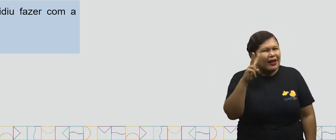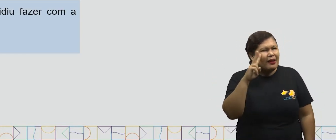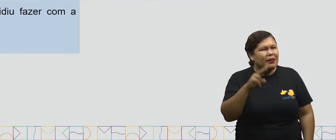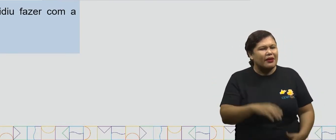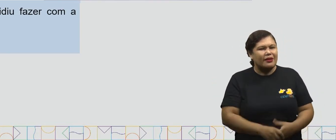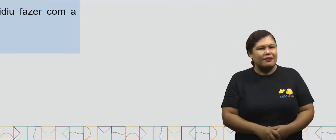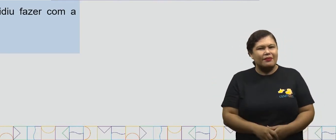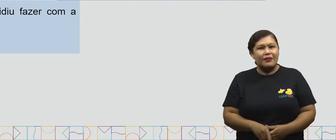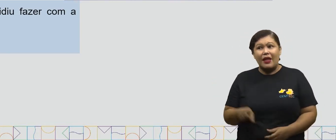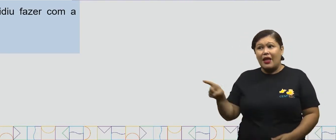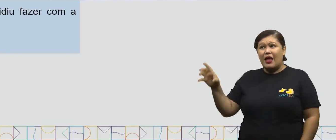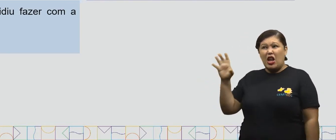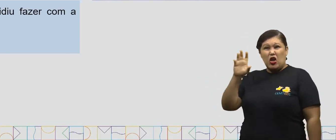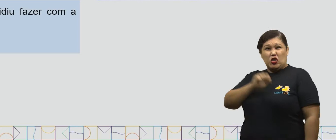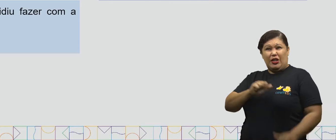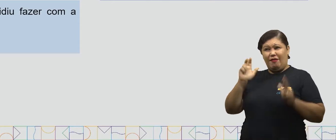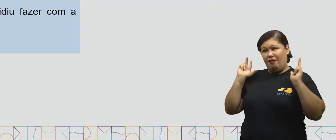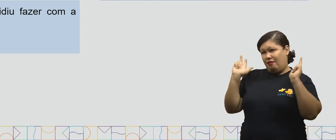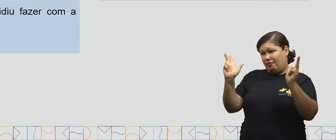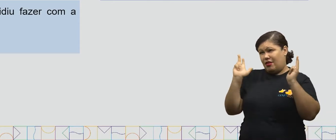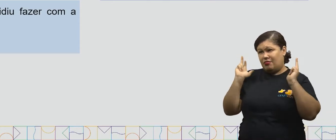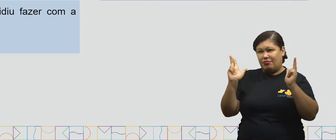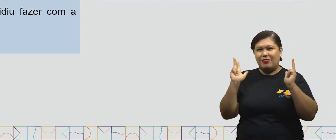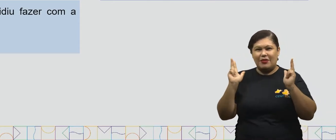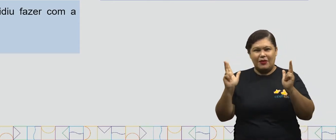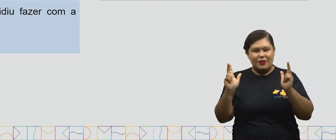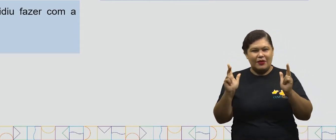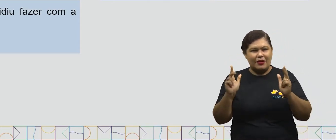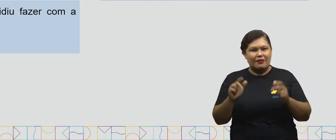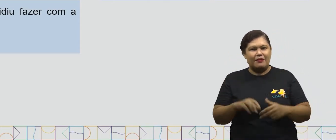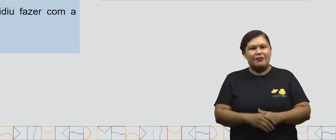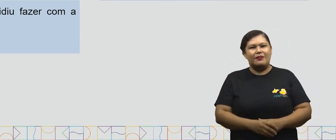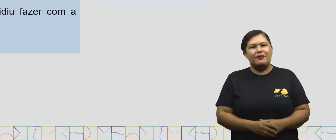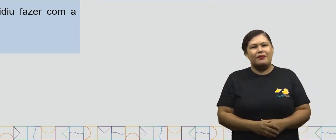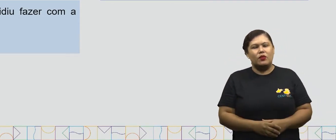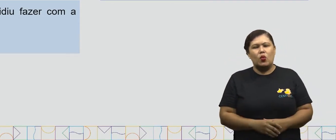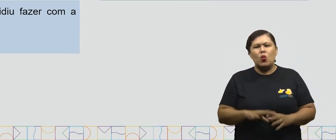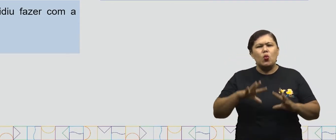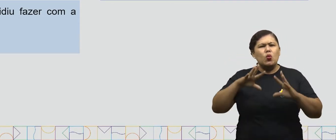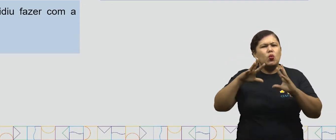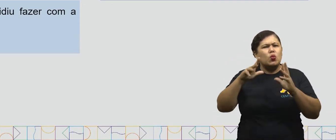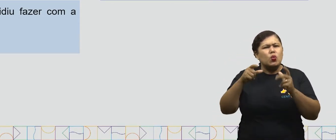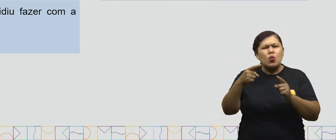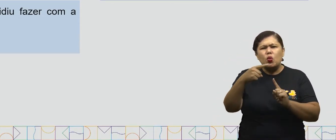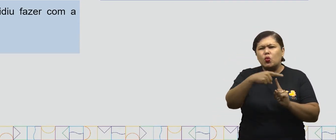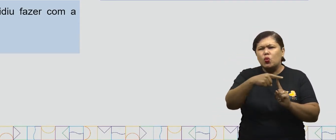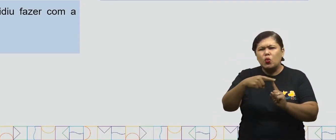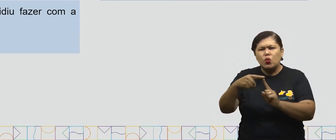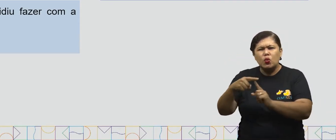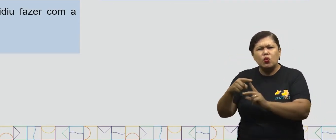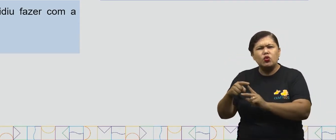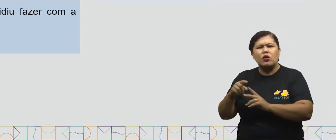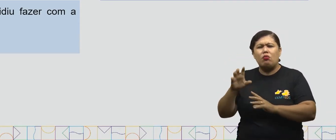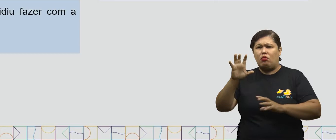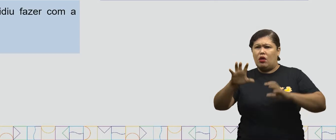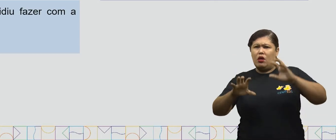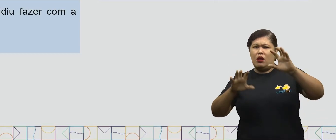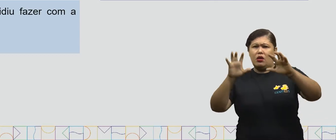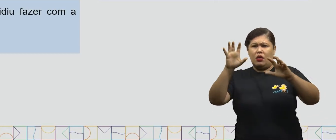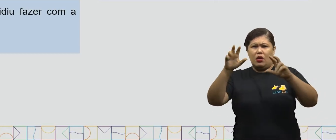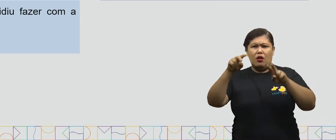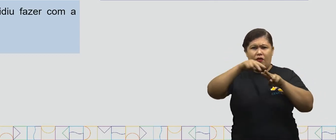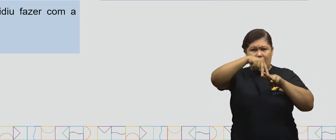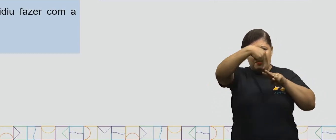lembra? Ela era muito aventureira, então ela adorava todo tipo de aventuras: